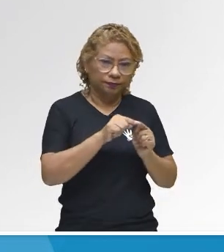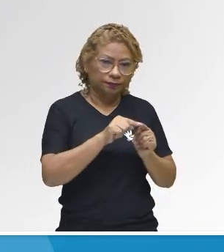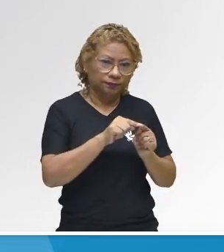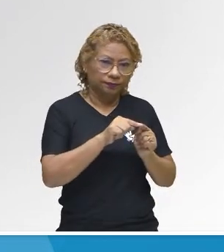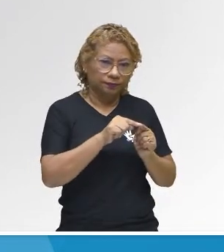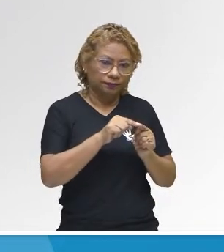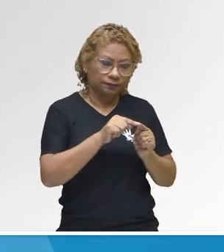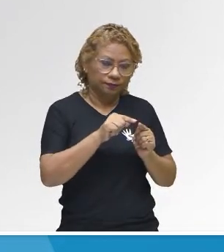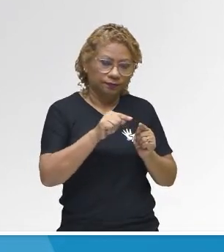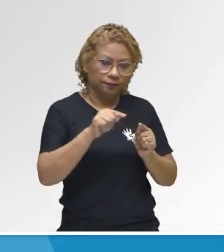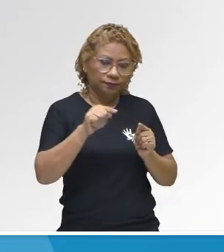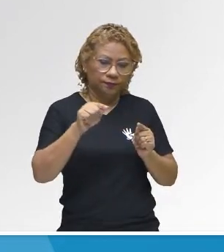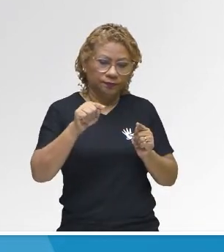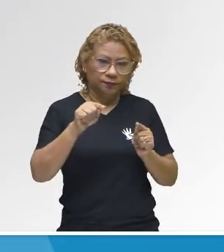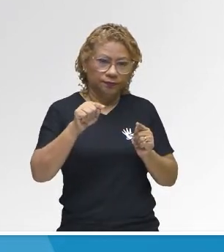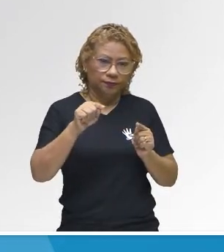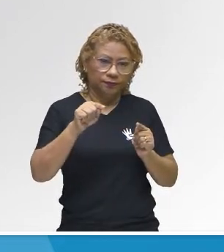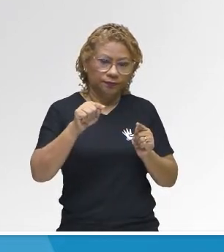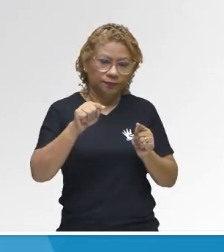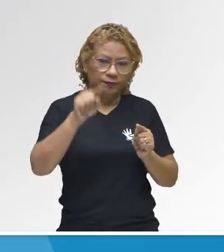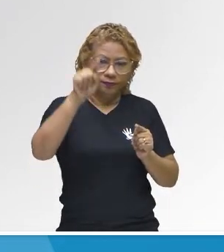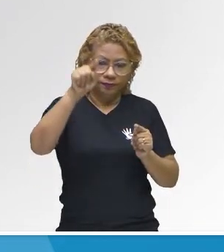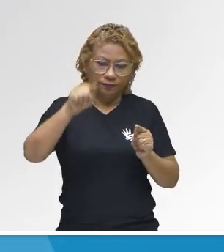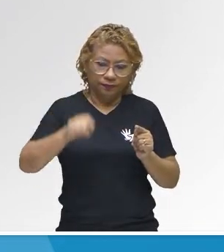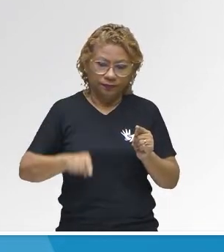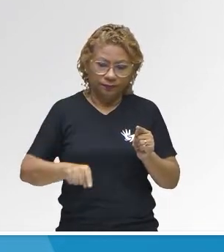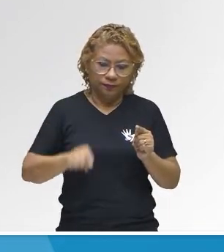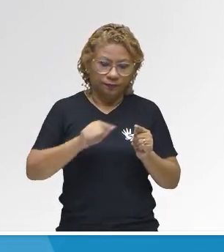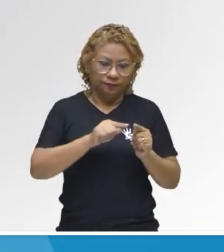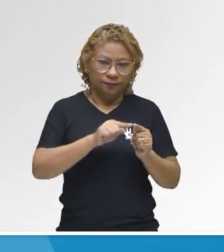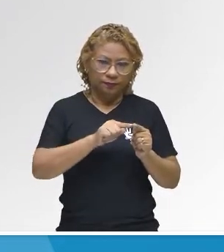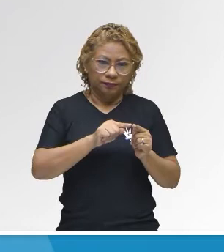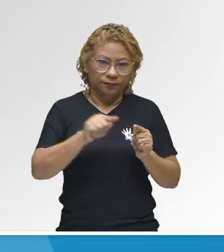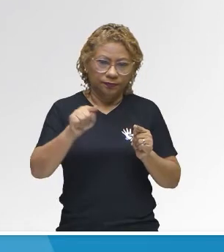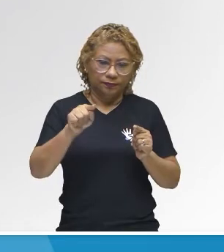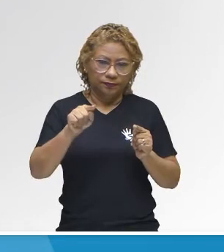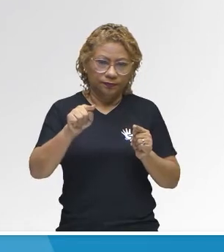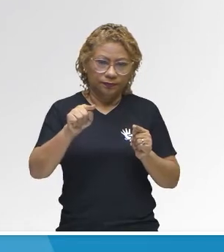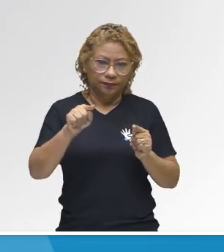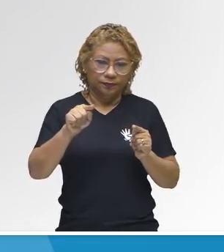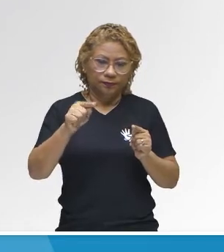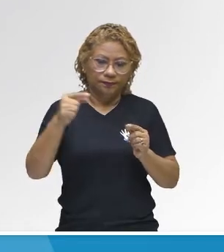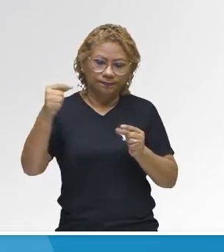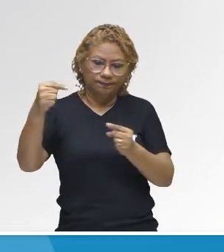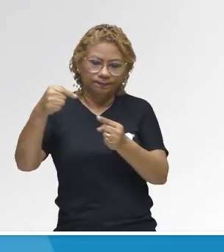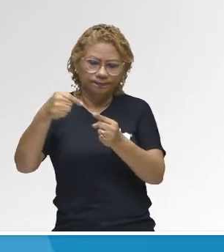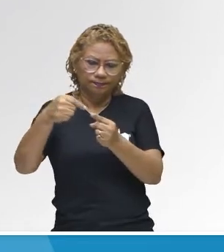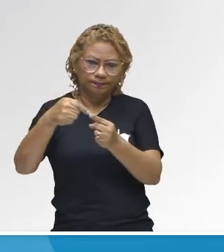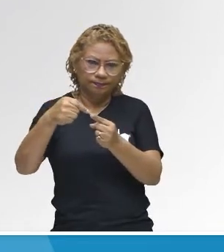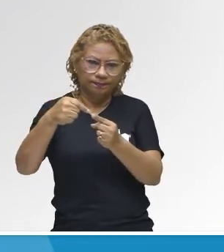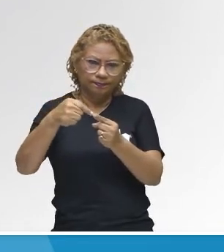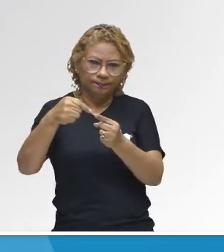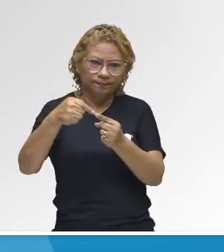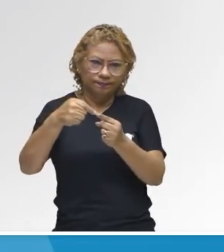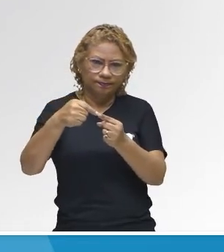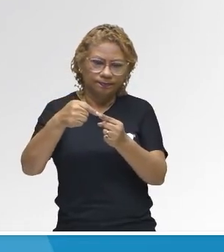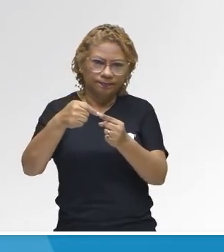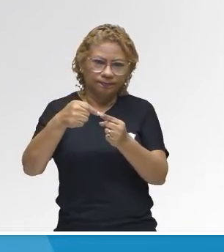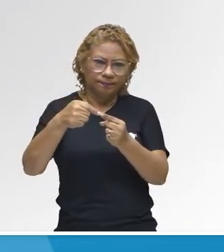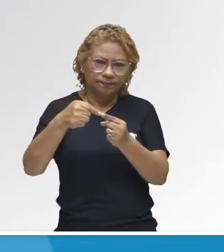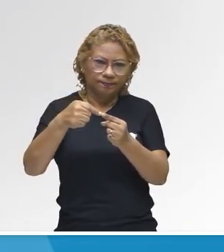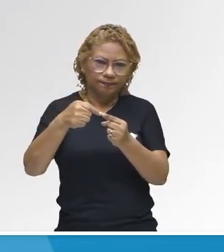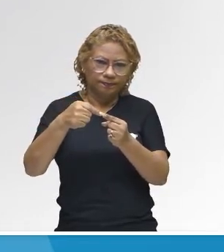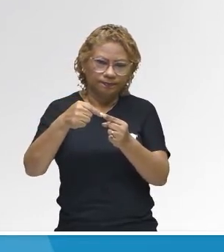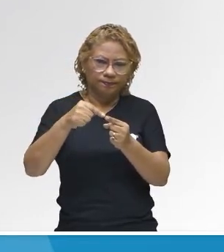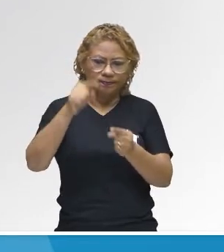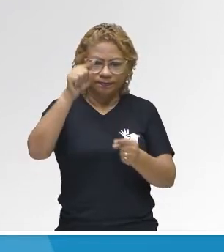da origem e ela toca aqui a reta tangente exatamente nesse ponto. E